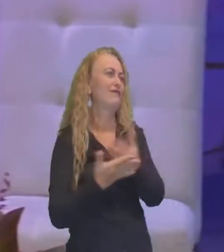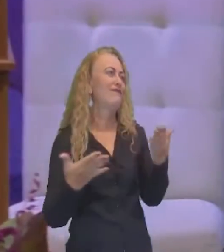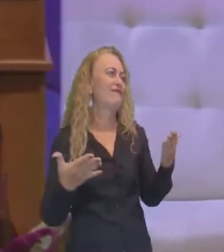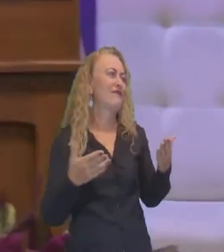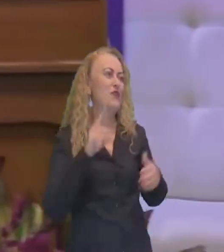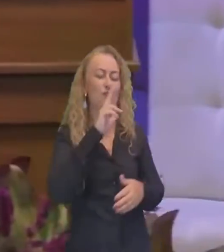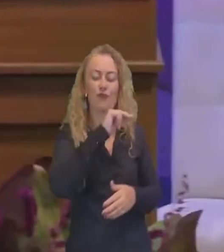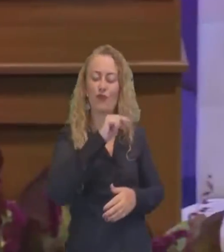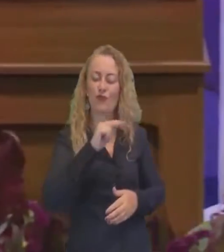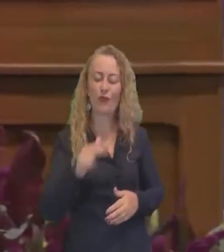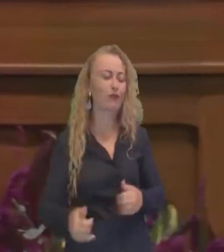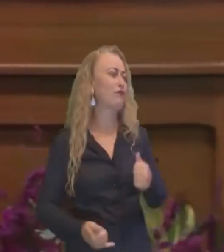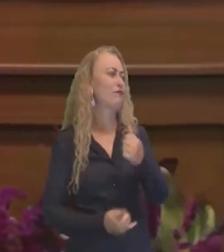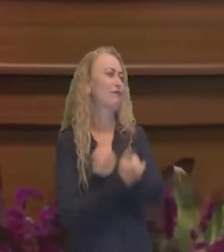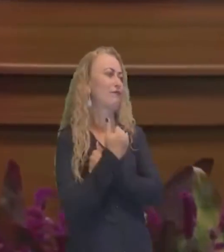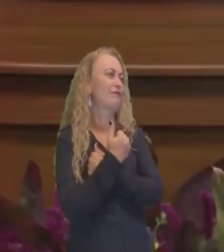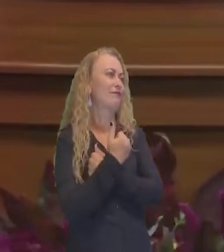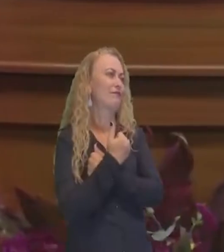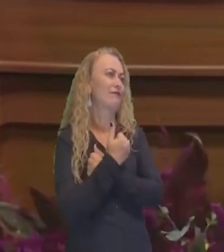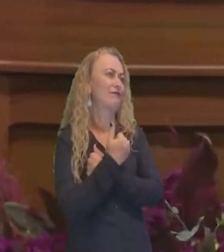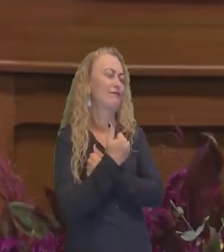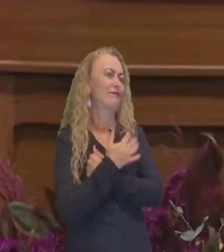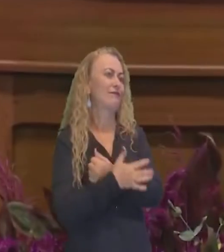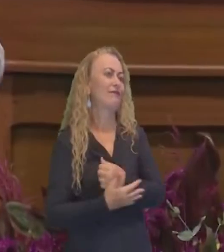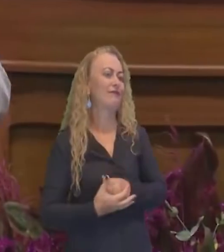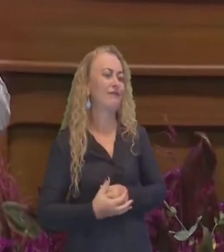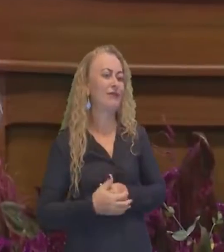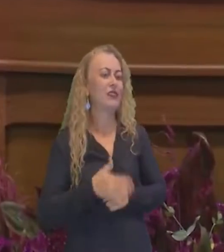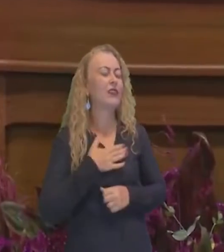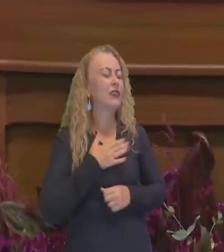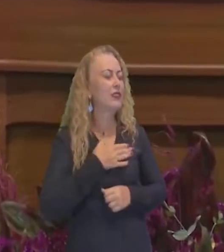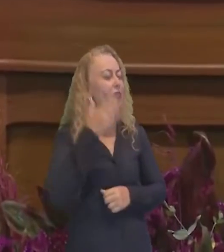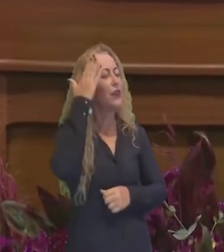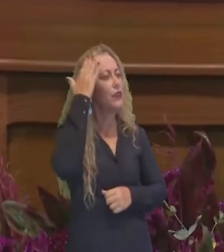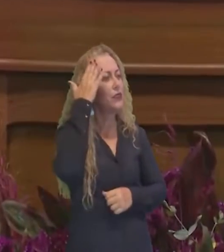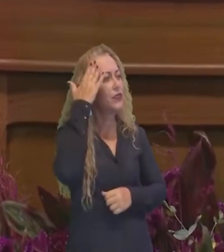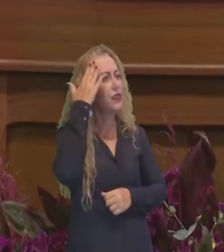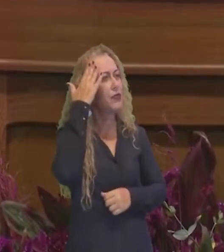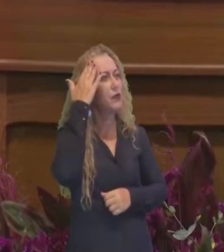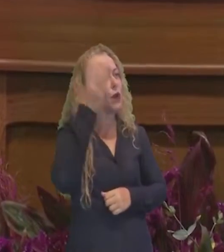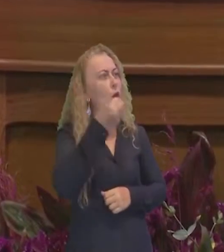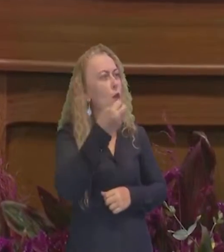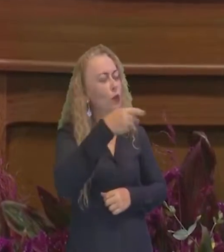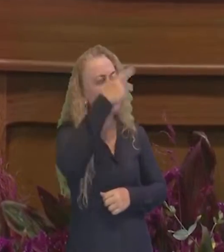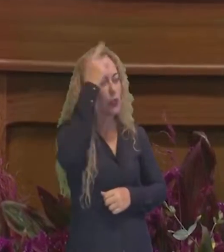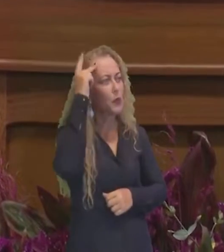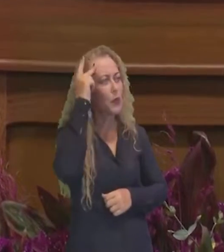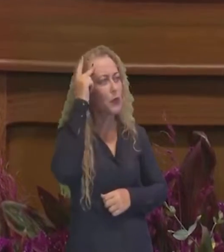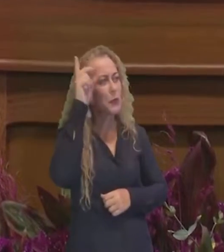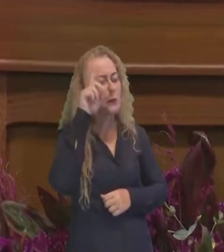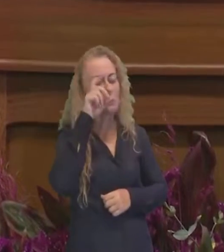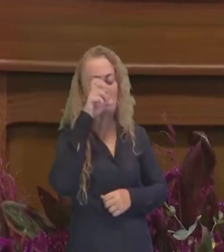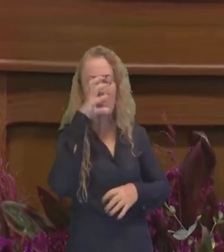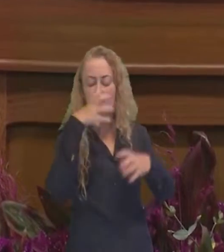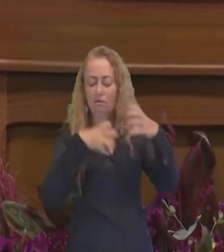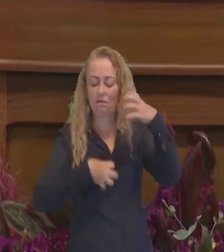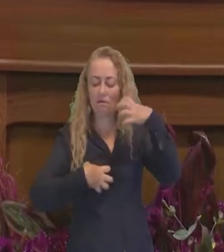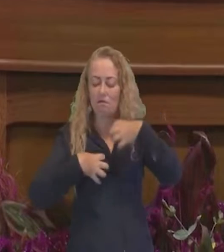e Ele nunca vai falhar. Eu sei que tem gente aqui preocupada, eu sei que você está